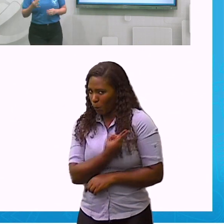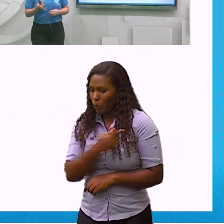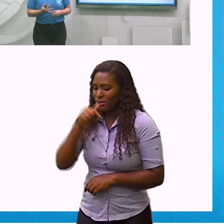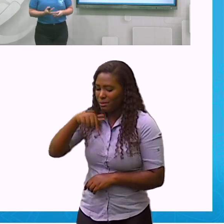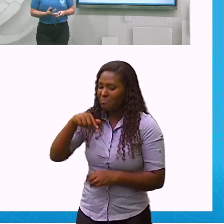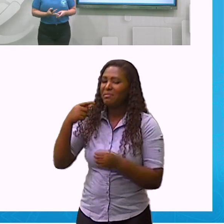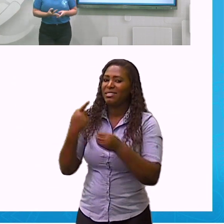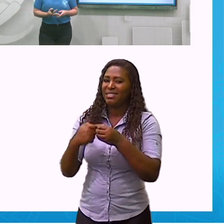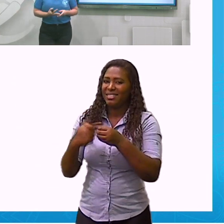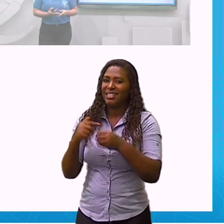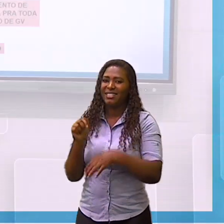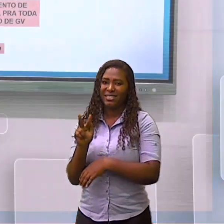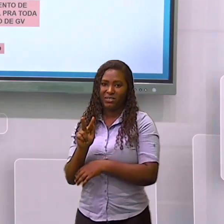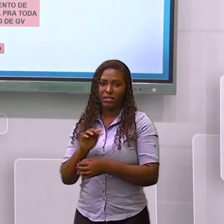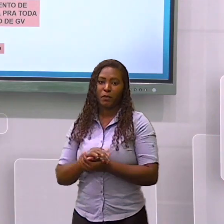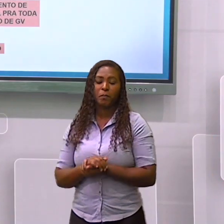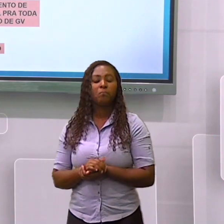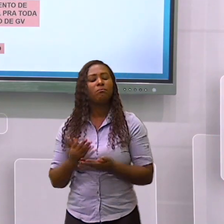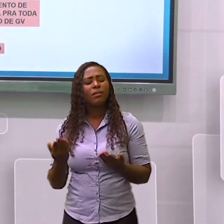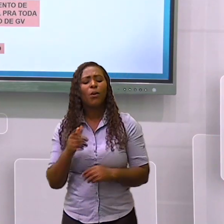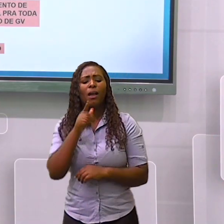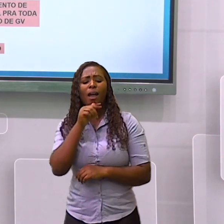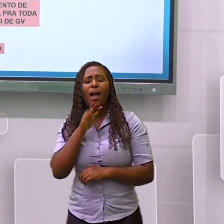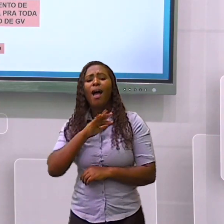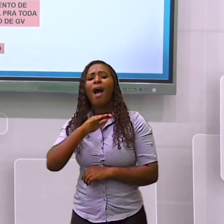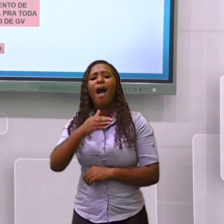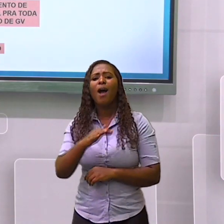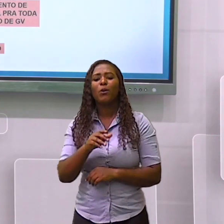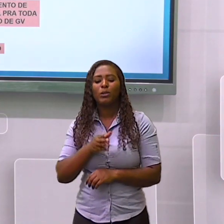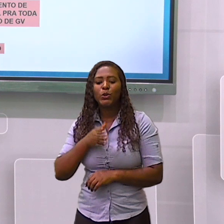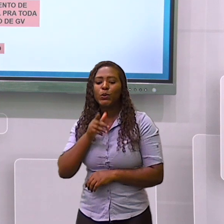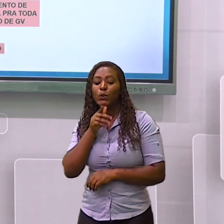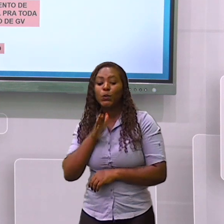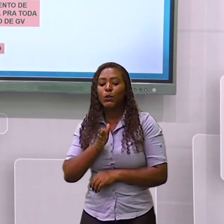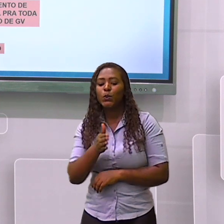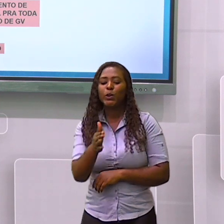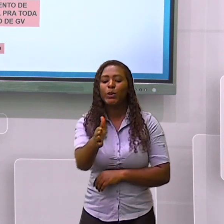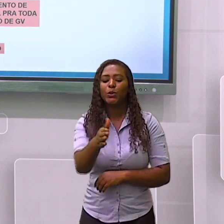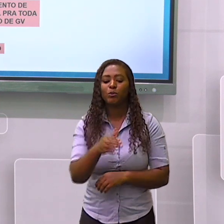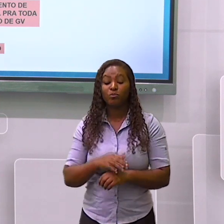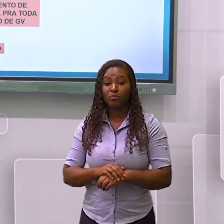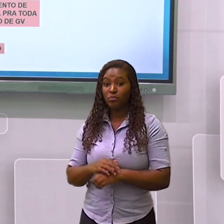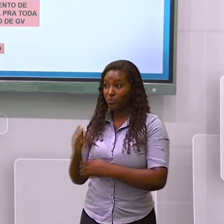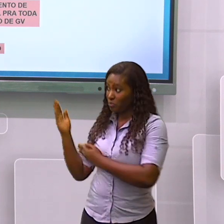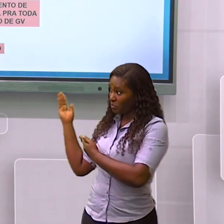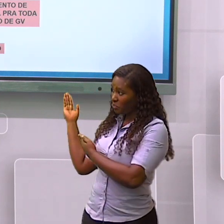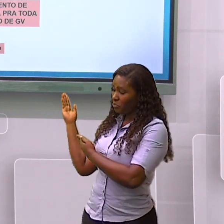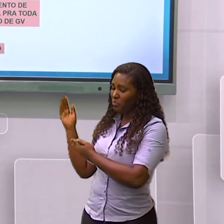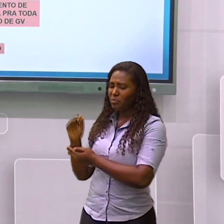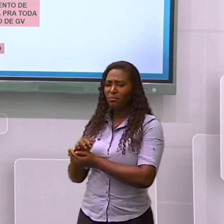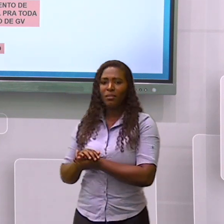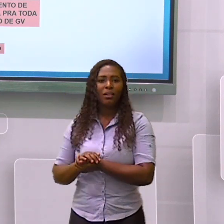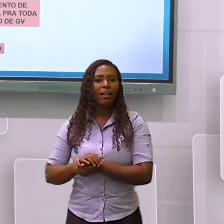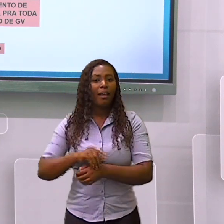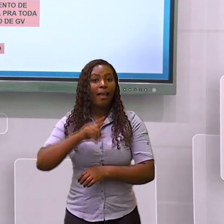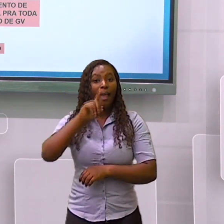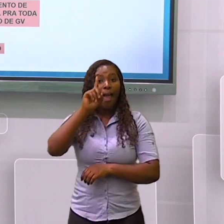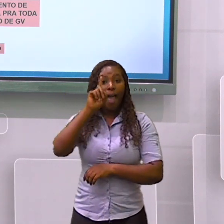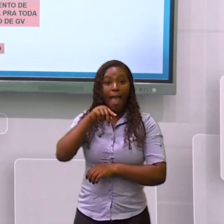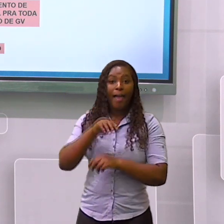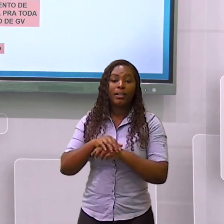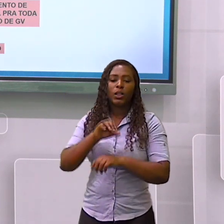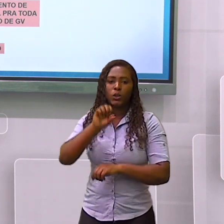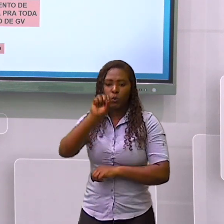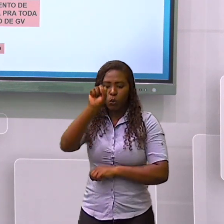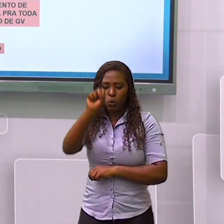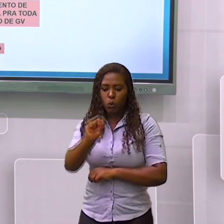Água do Rio Doce. O Rio Doce, ele é um curso de água da região sudeste do